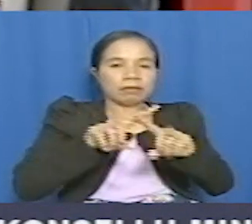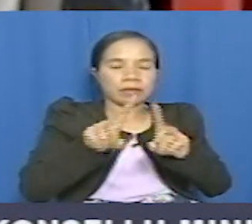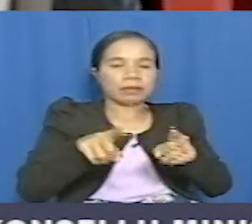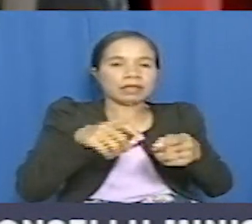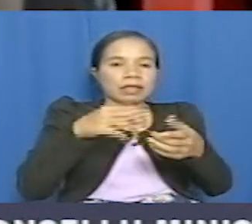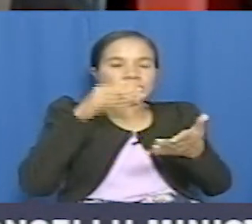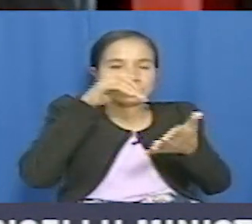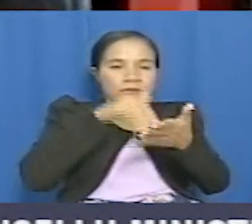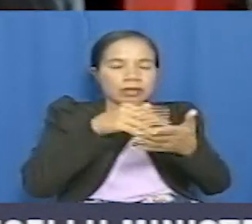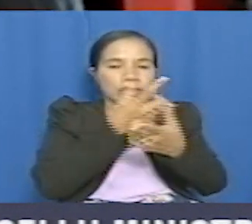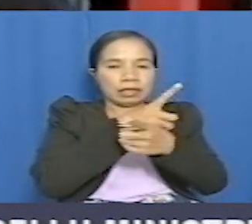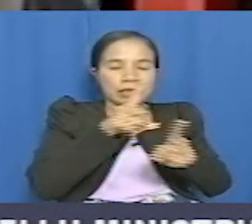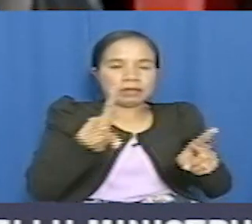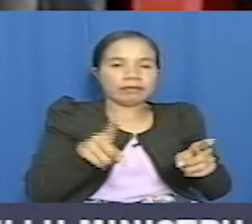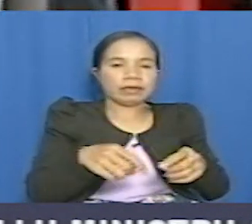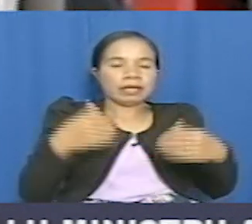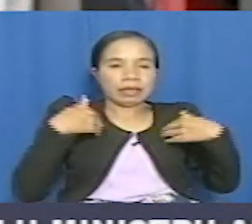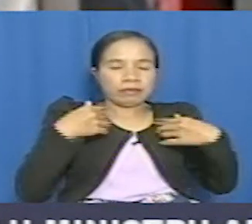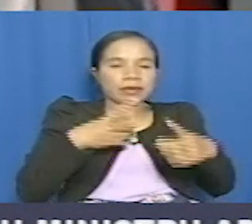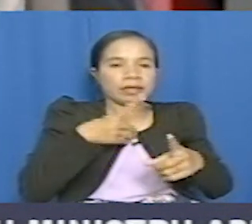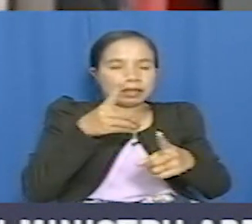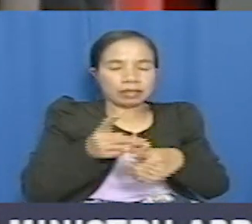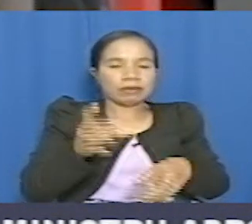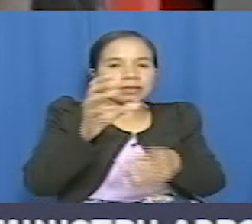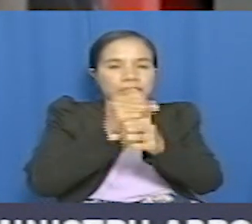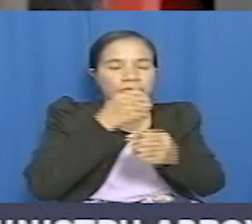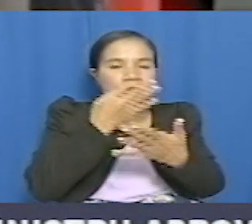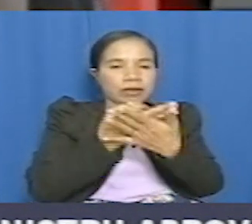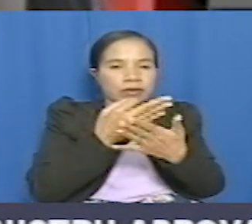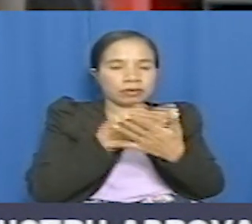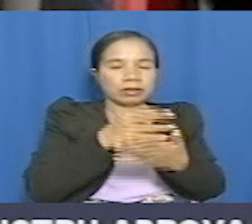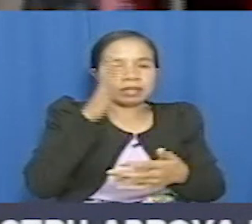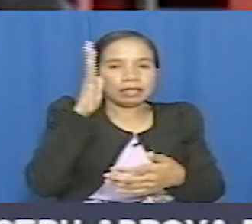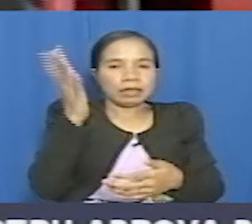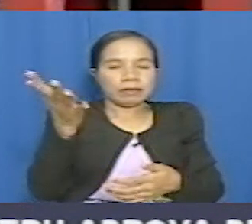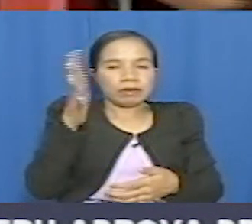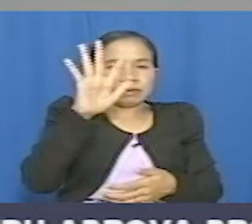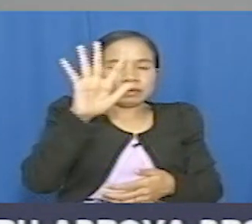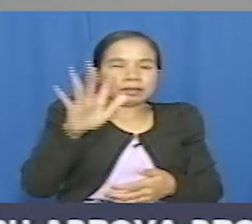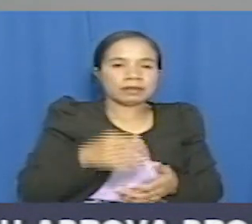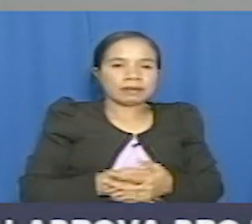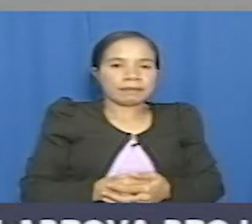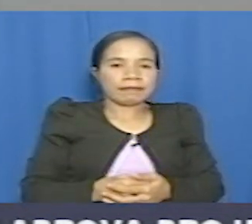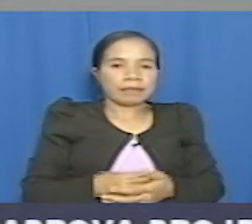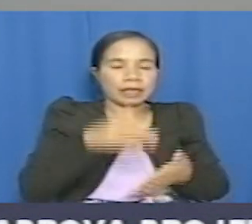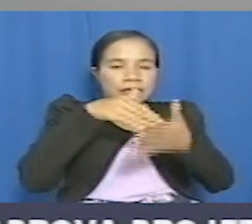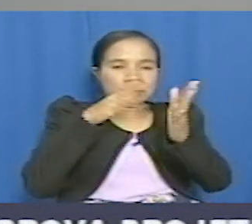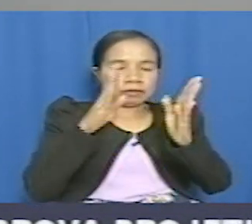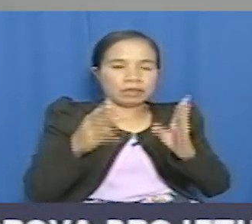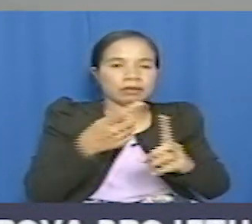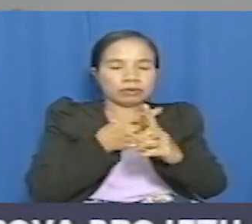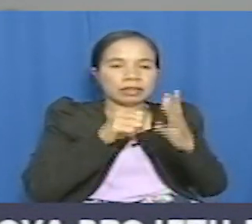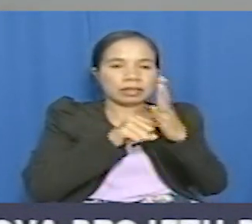teoria, e a direito se mu fale osan dólares americano lima nulo recen lima. Então, estudante será mesmo que o